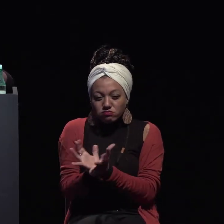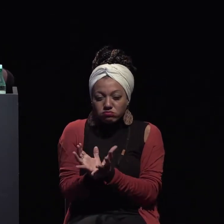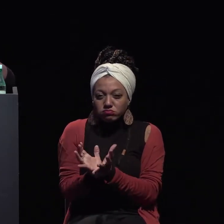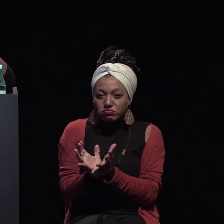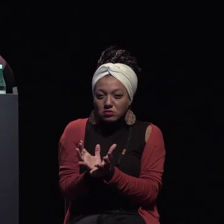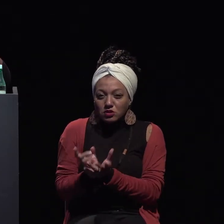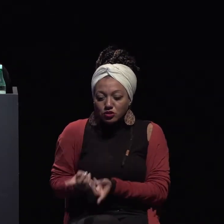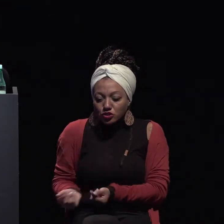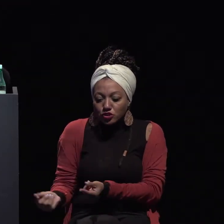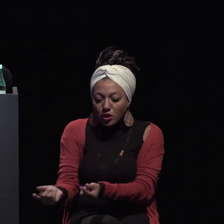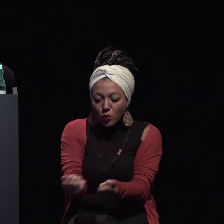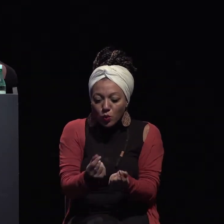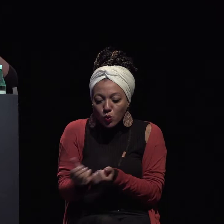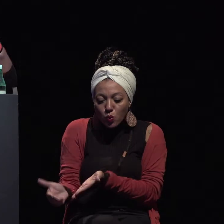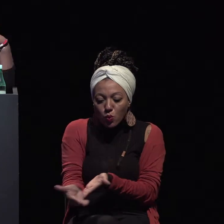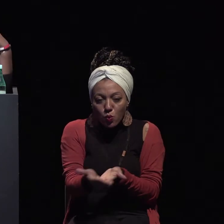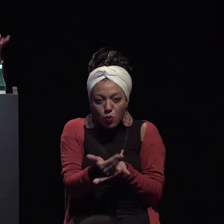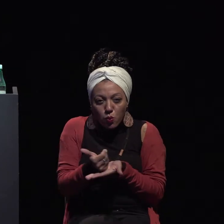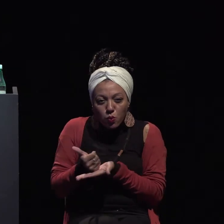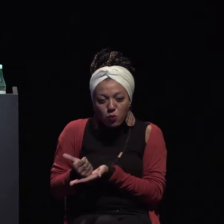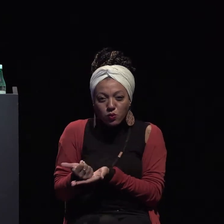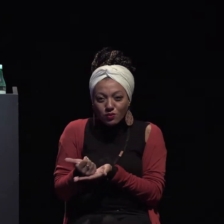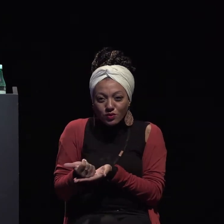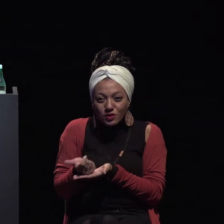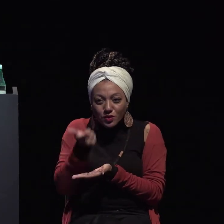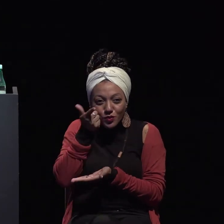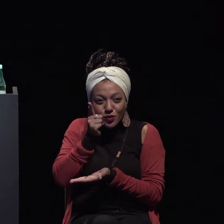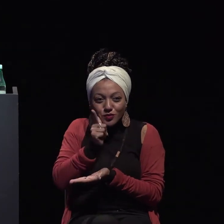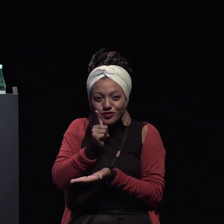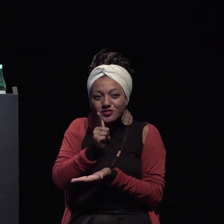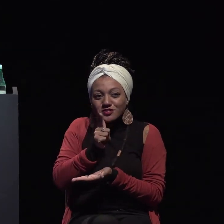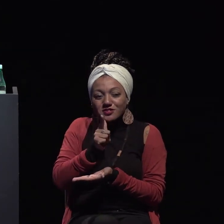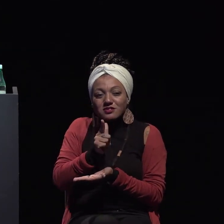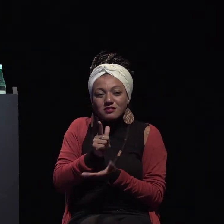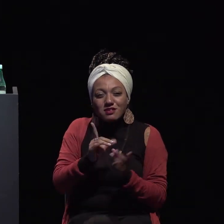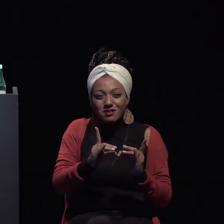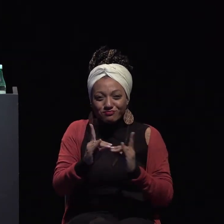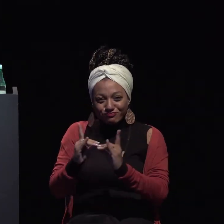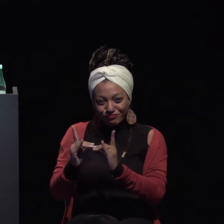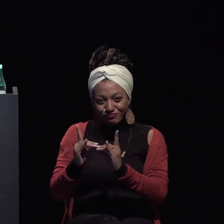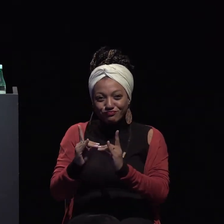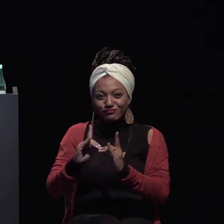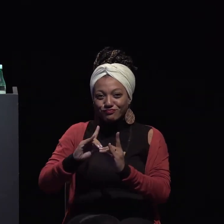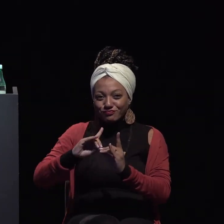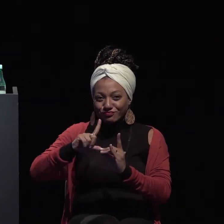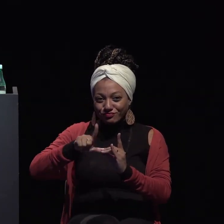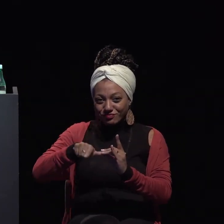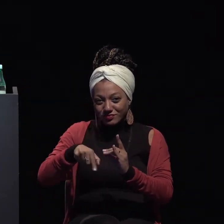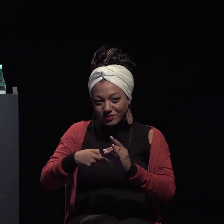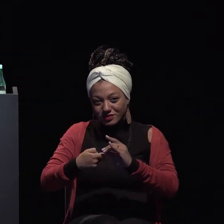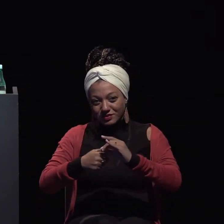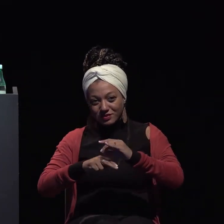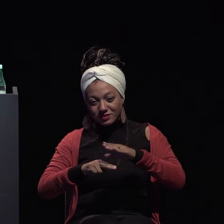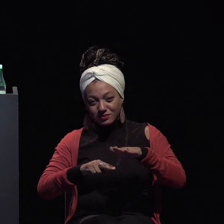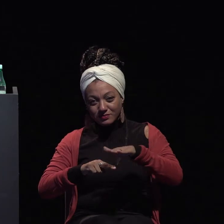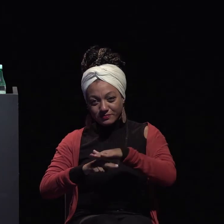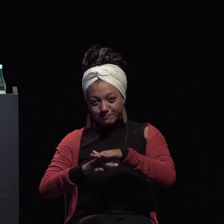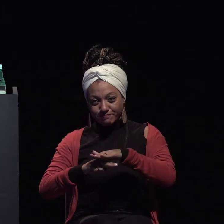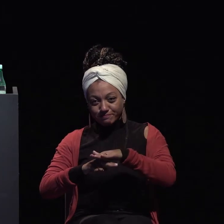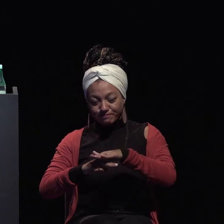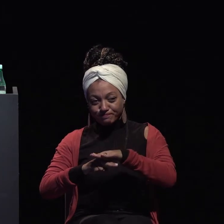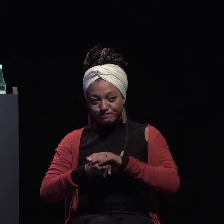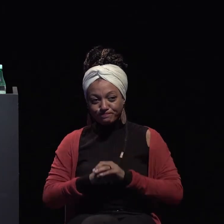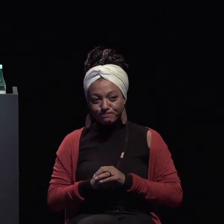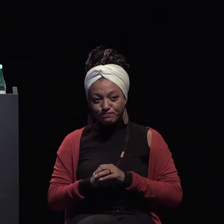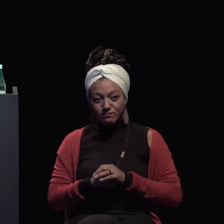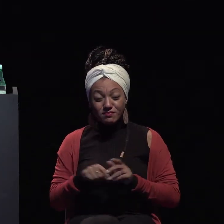as moedas e conseguiam enterrar os seus. Essa era uma das coisas. A outra coisa é que, enquanto